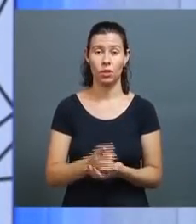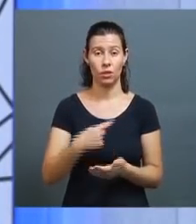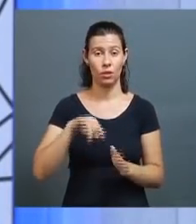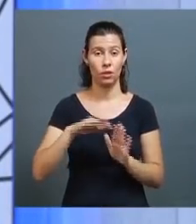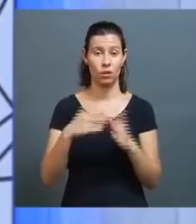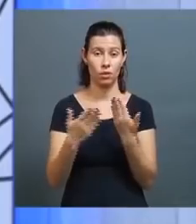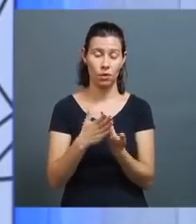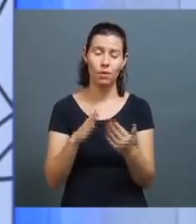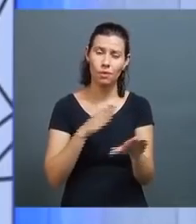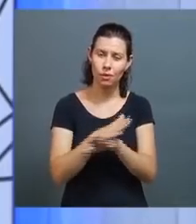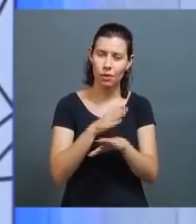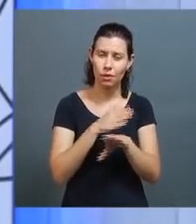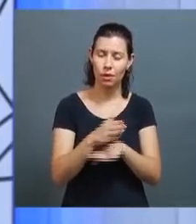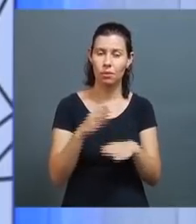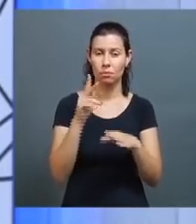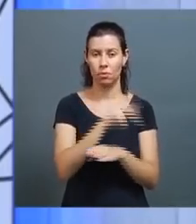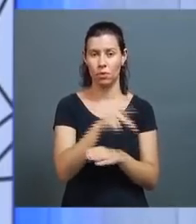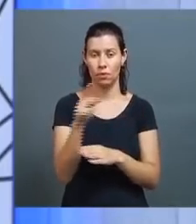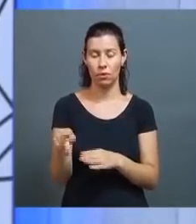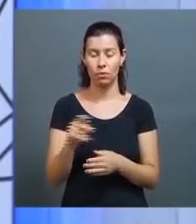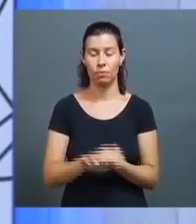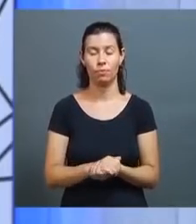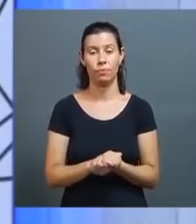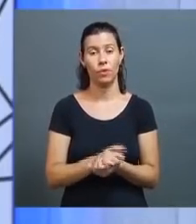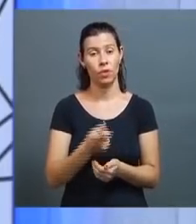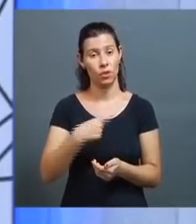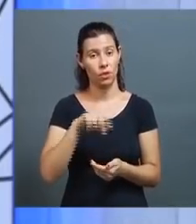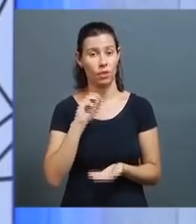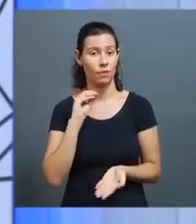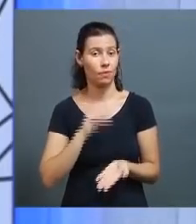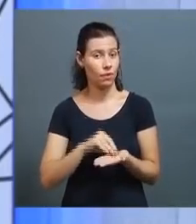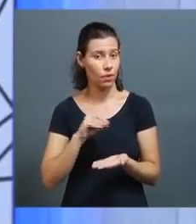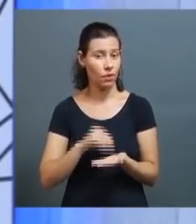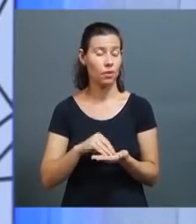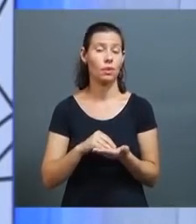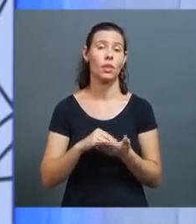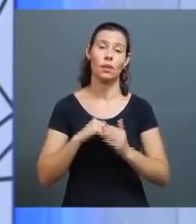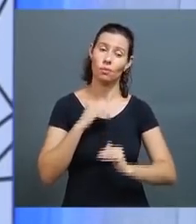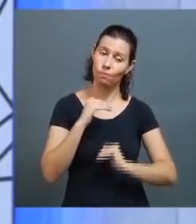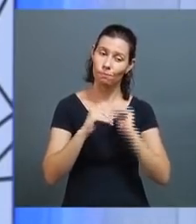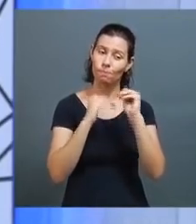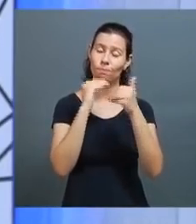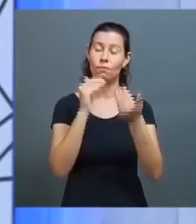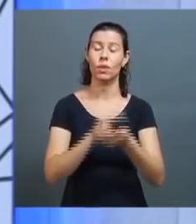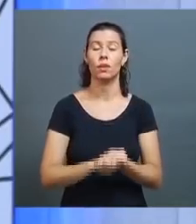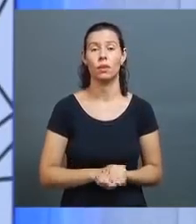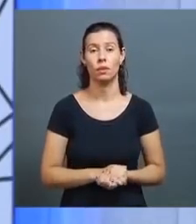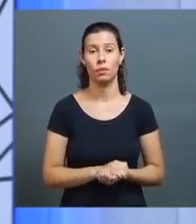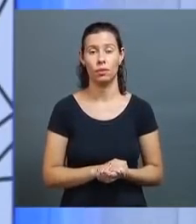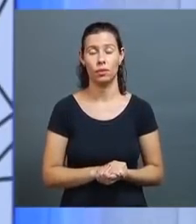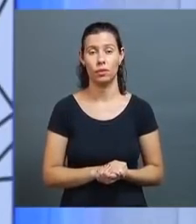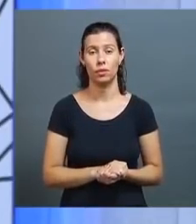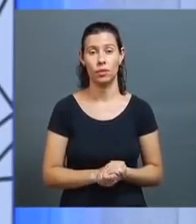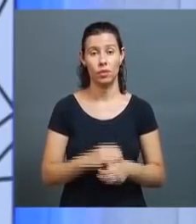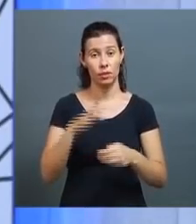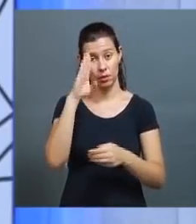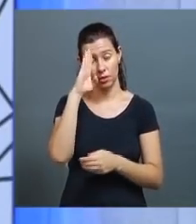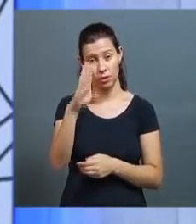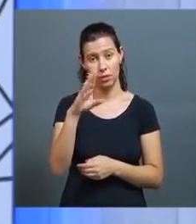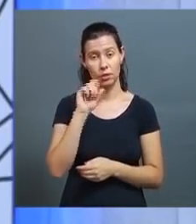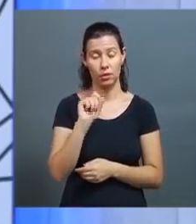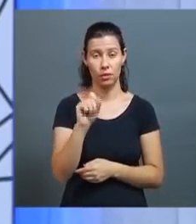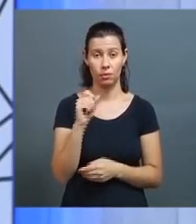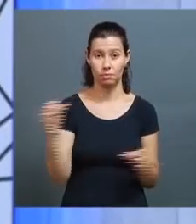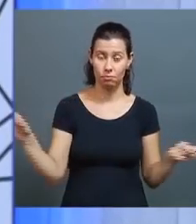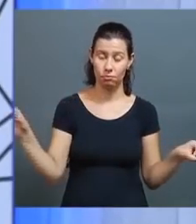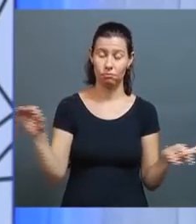fazer capacitação de professor, tem trabalhado, mas a gente ainda tem um longo caminho a percorrer nesse sentido. E, principalmente, para